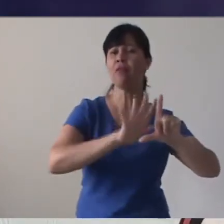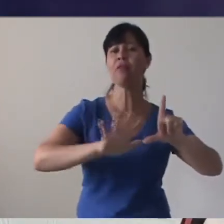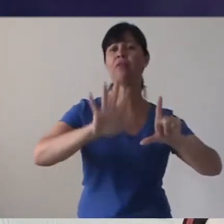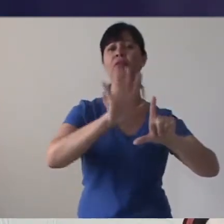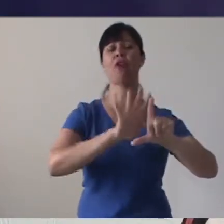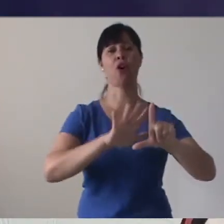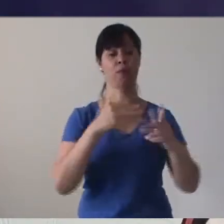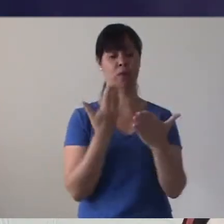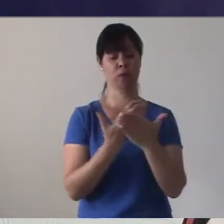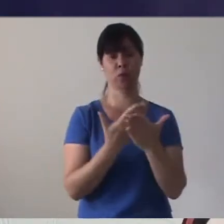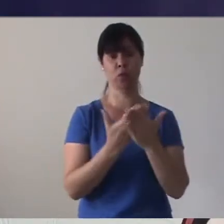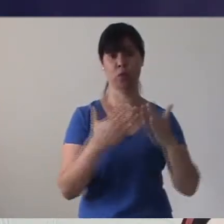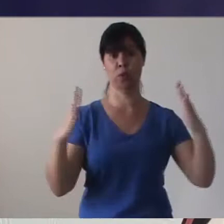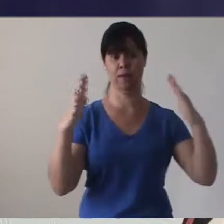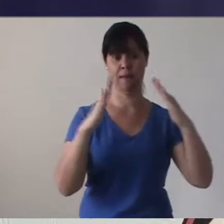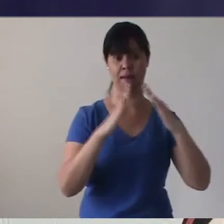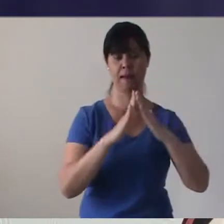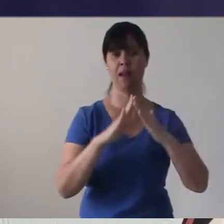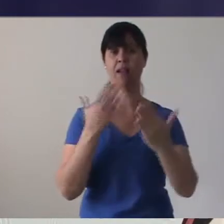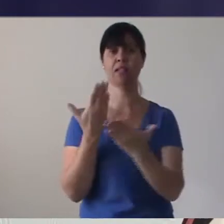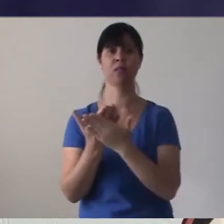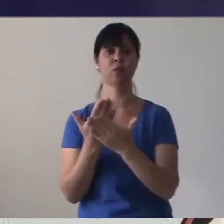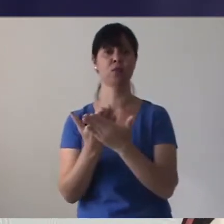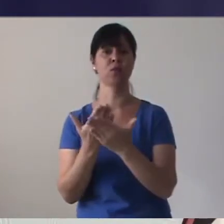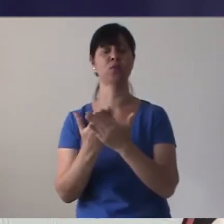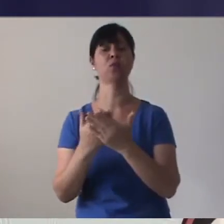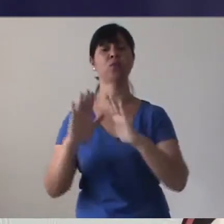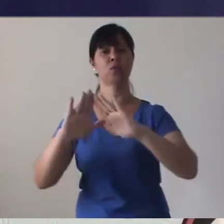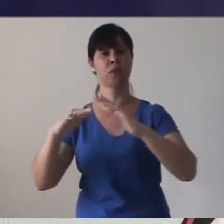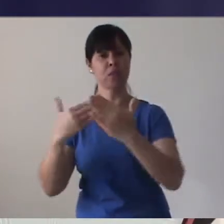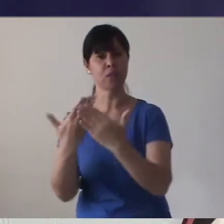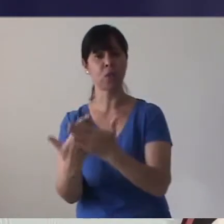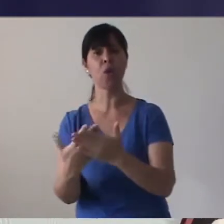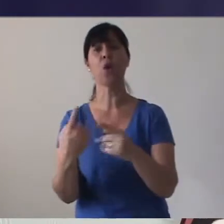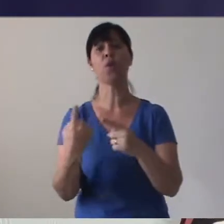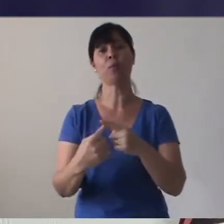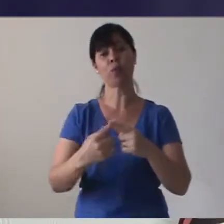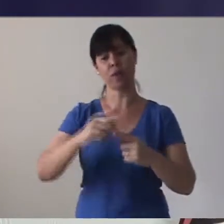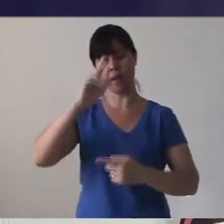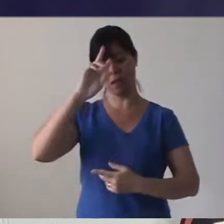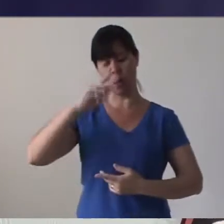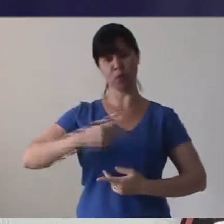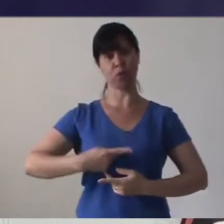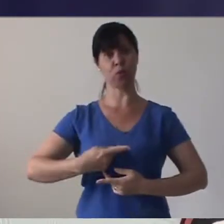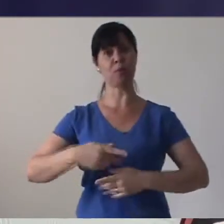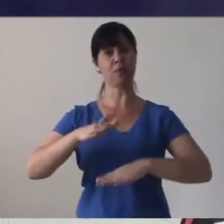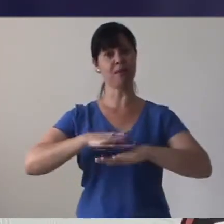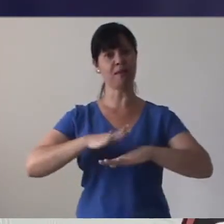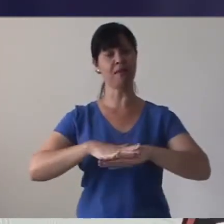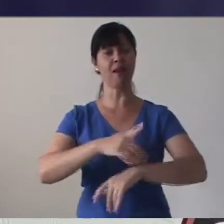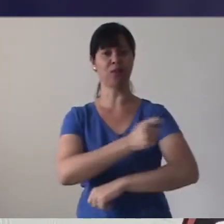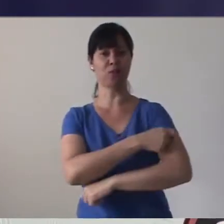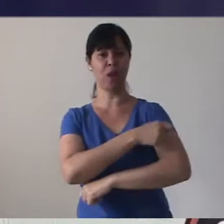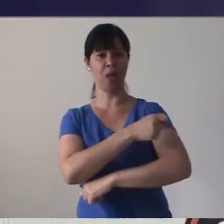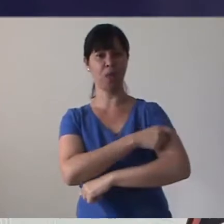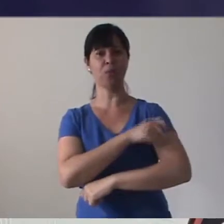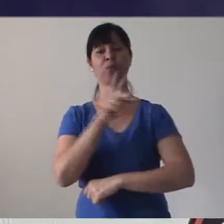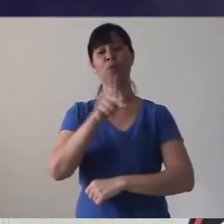escola, a pesquisa, a autonomia do aluno, o professor mediador, né, o